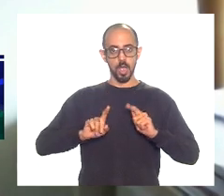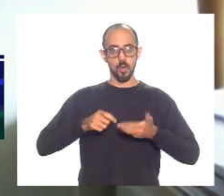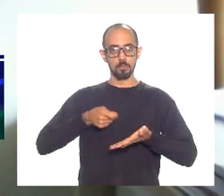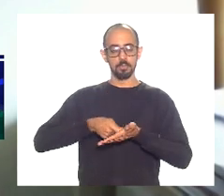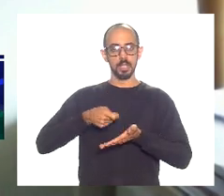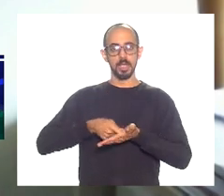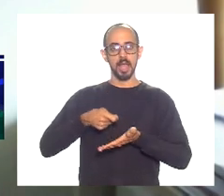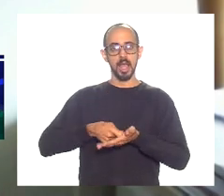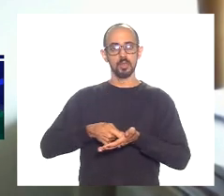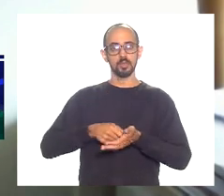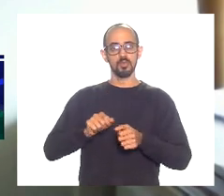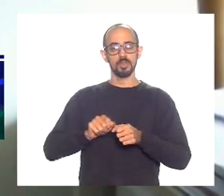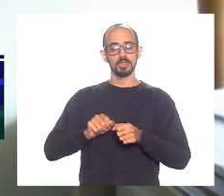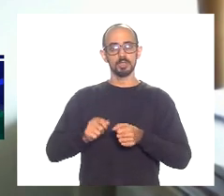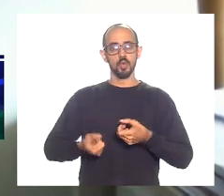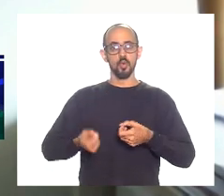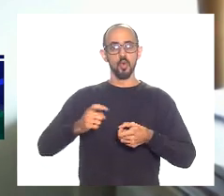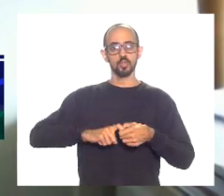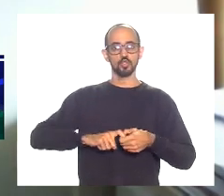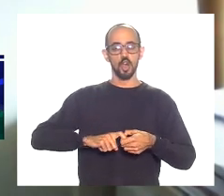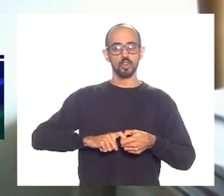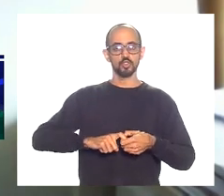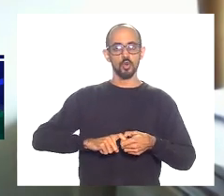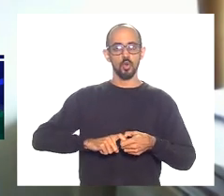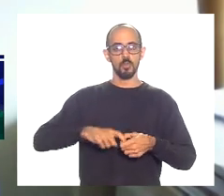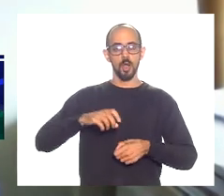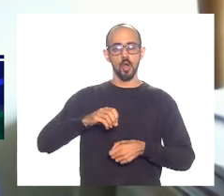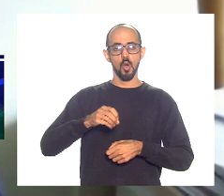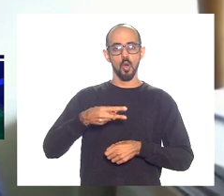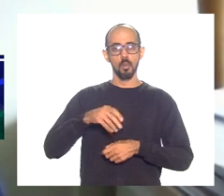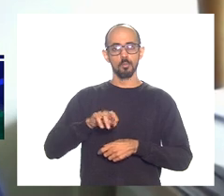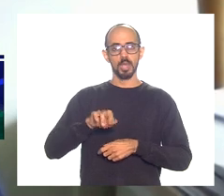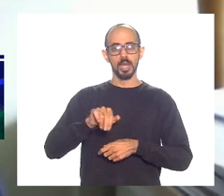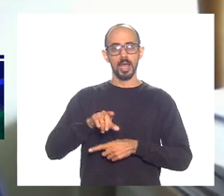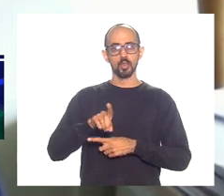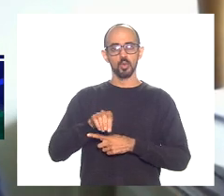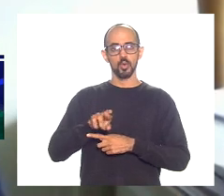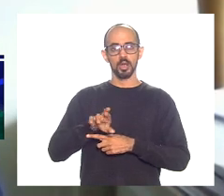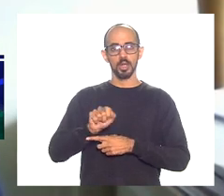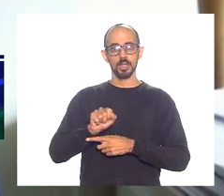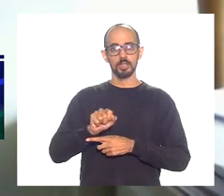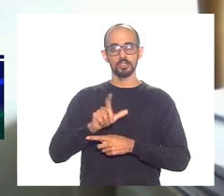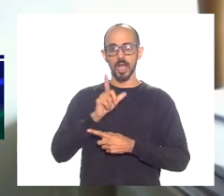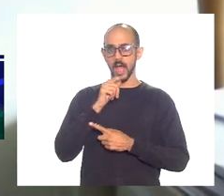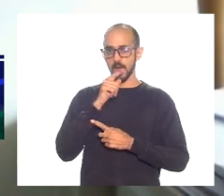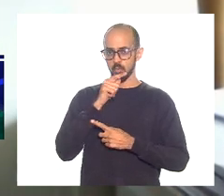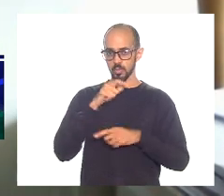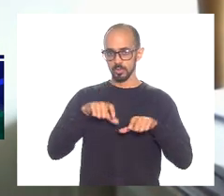fazer um consórcio com uma operadora de água e esgoto.